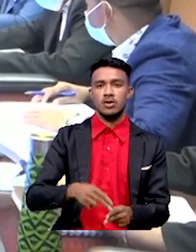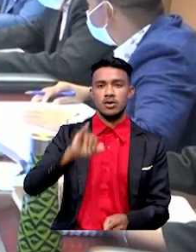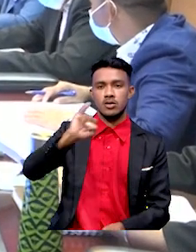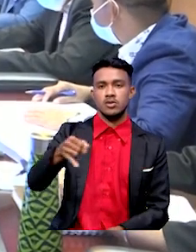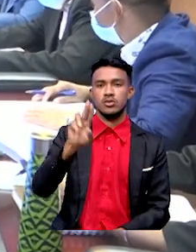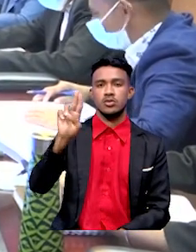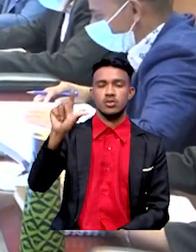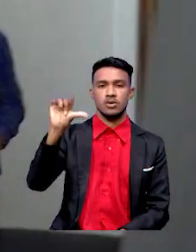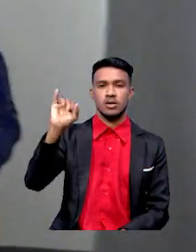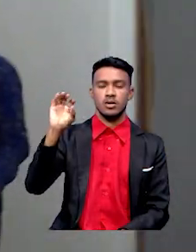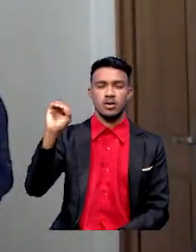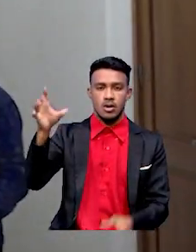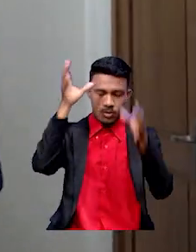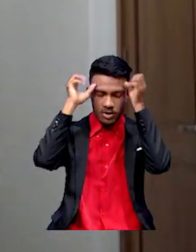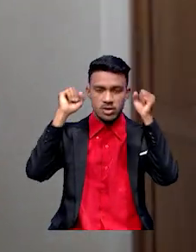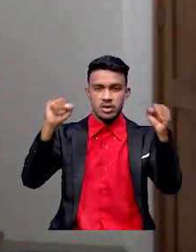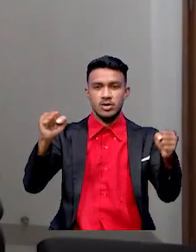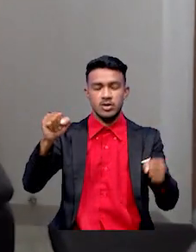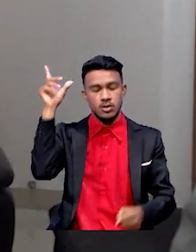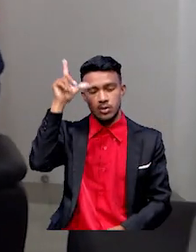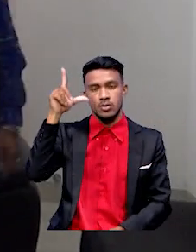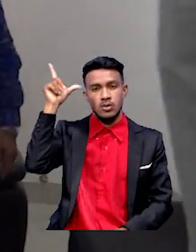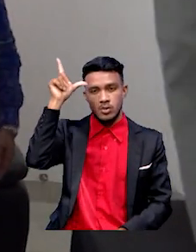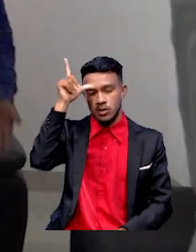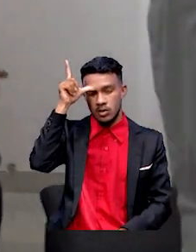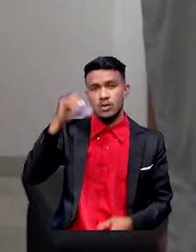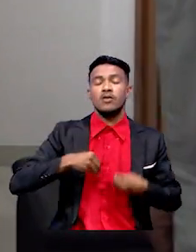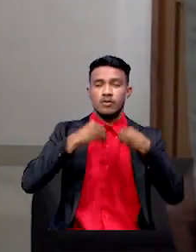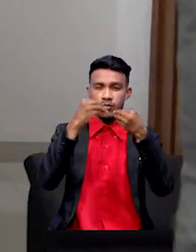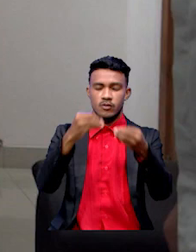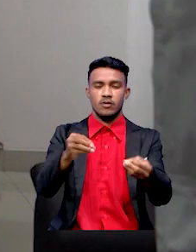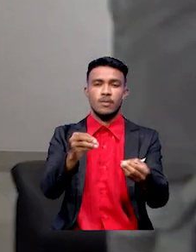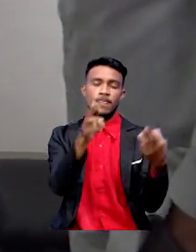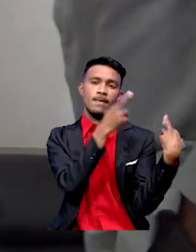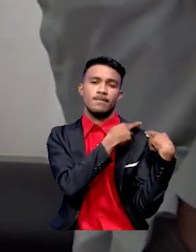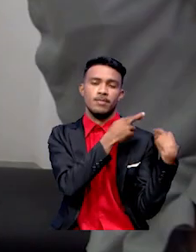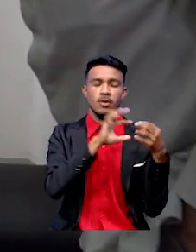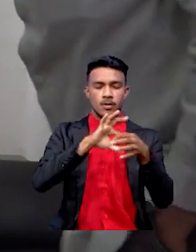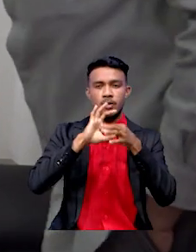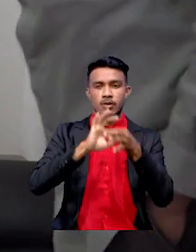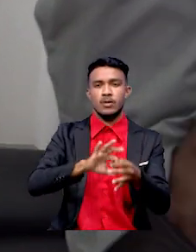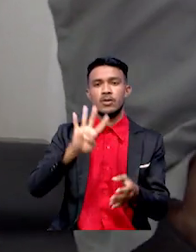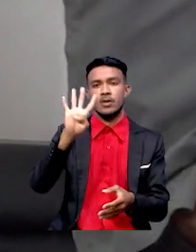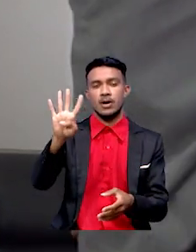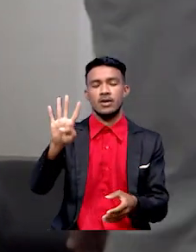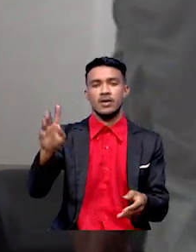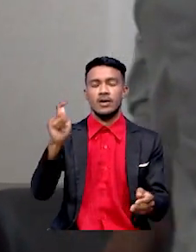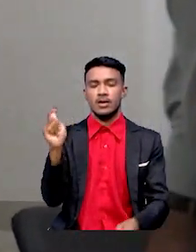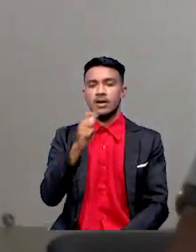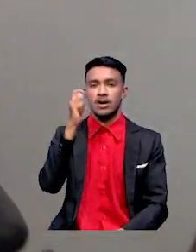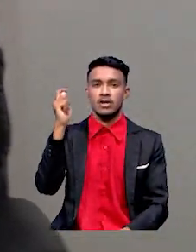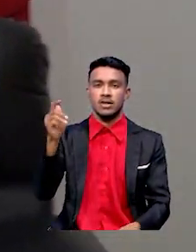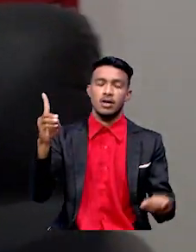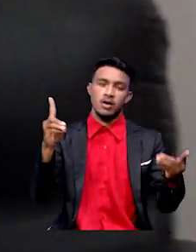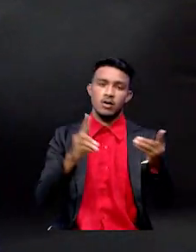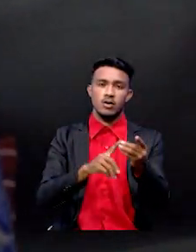Loromessa. Presidente da República Francisco Guterres Luolo, se for posse para membro do governo na Inhatne, e a terça Loron Ronulo